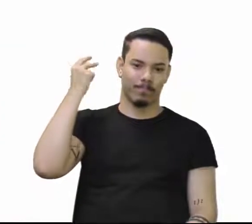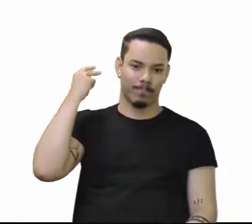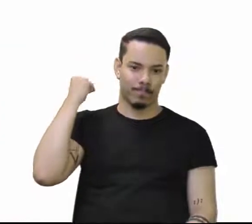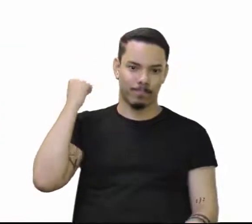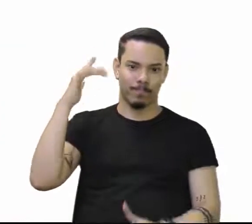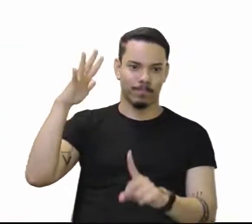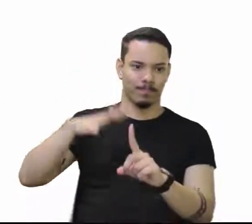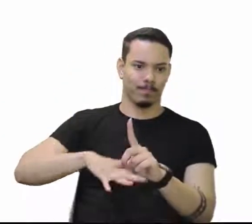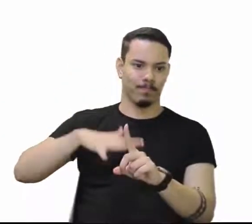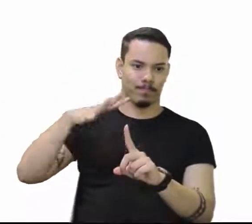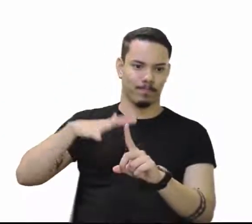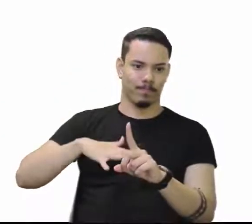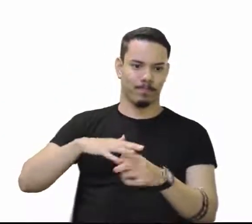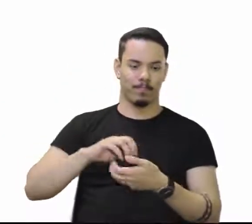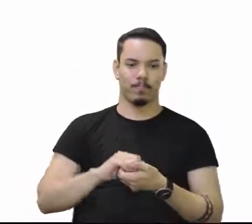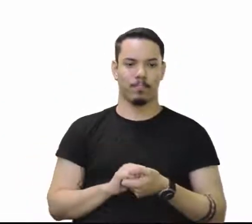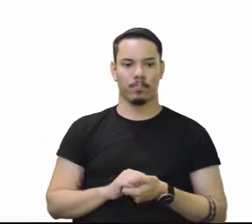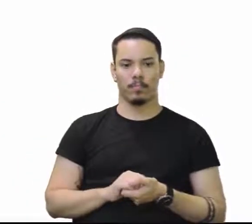Getúlio Vargas.